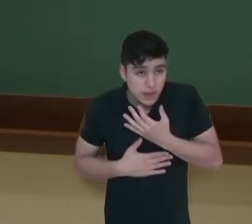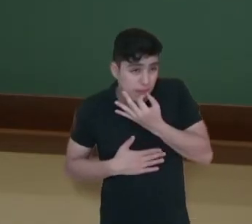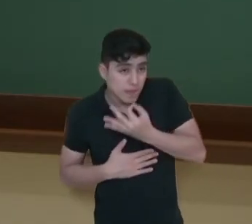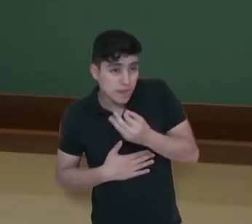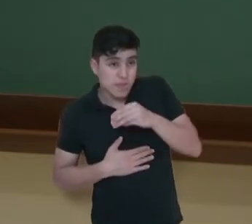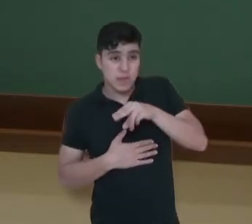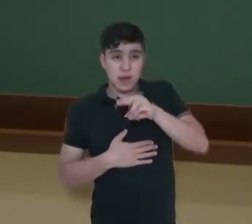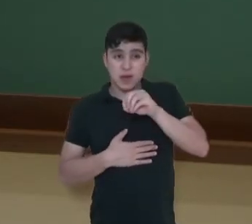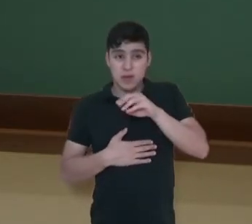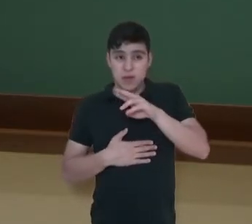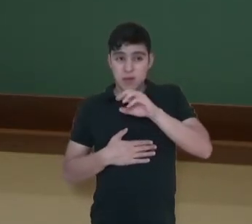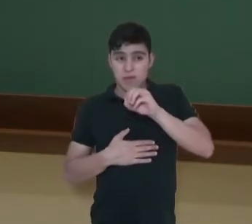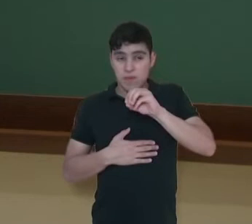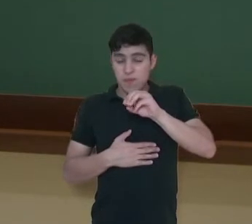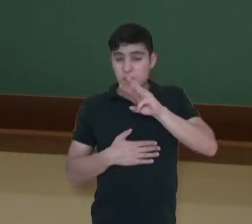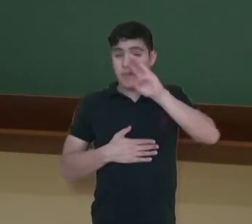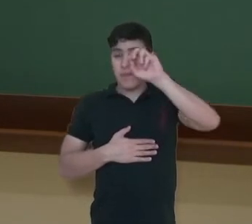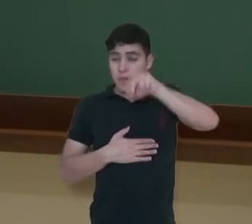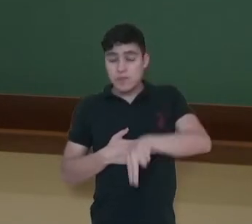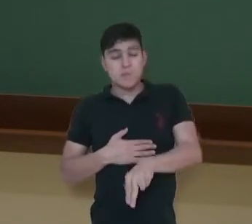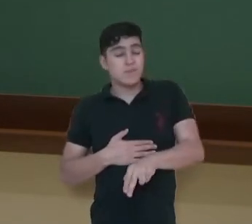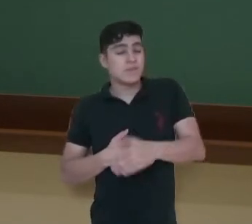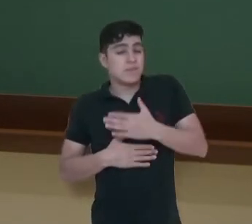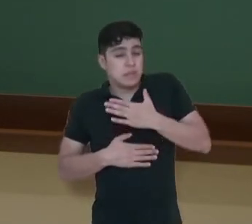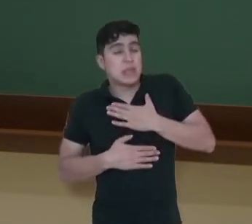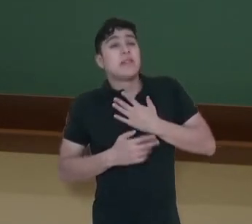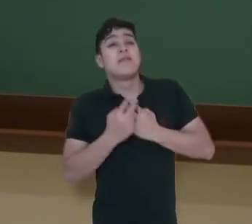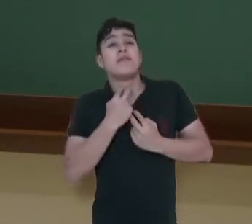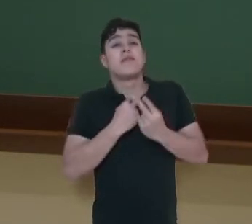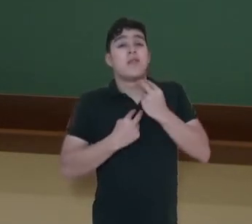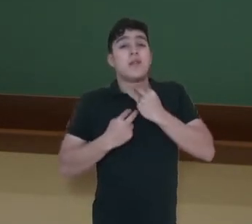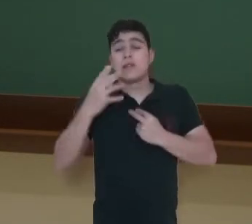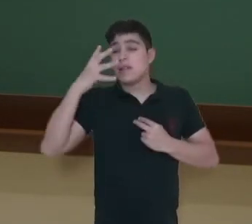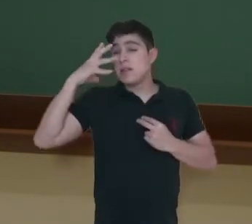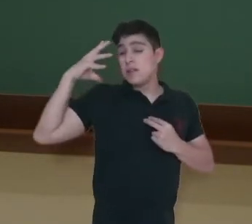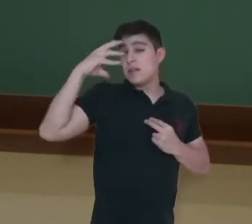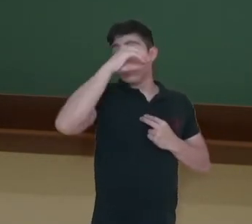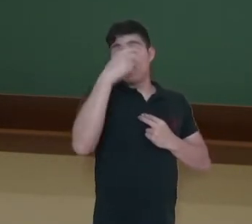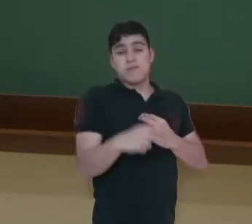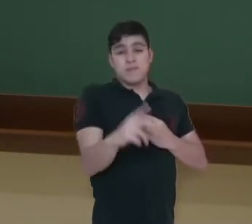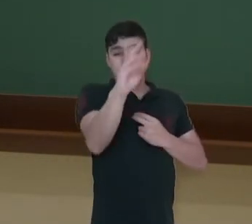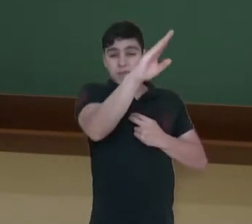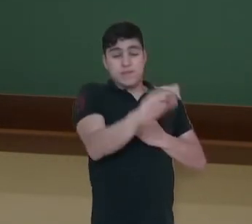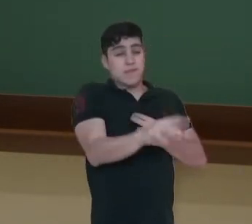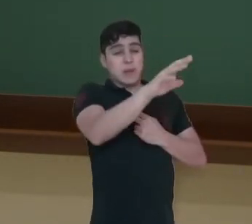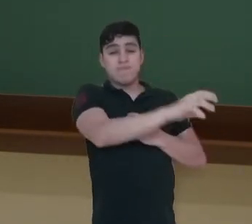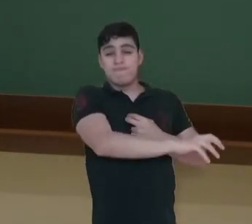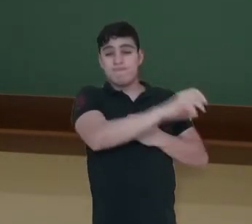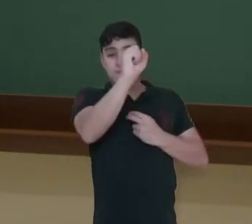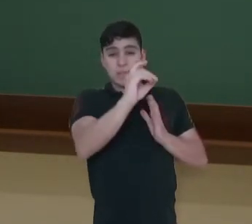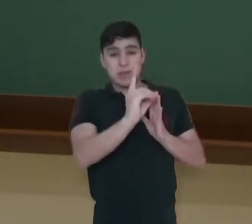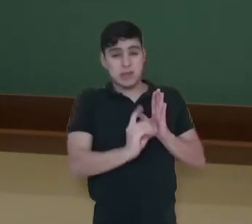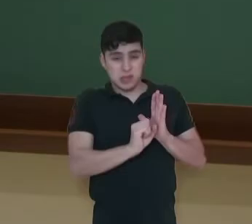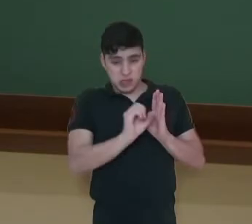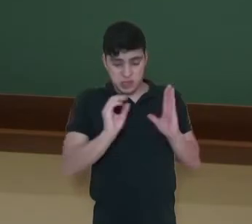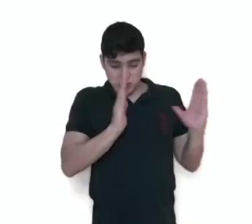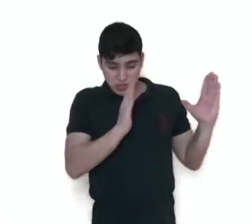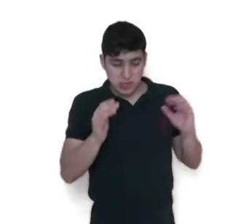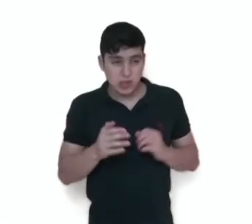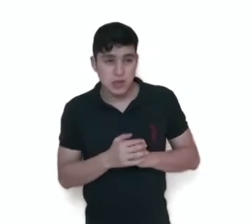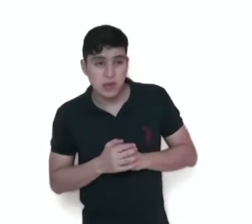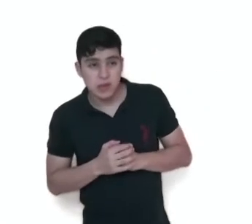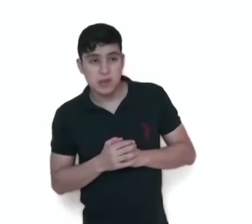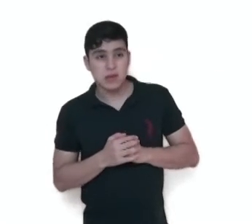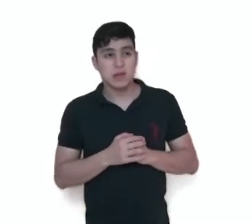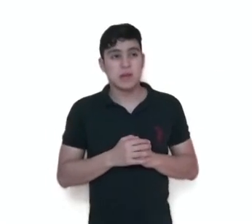para mim, a voz mais emblemática, para mim, é a melhor voz do rap brasileiro até hoje, ele é da década de 80. O álbum